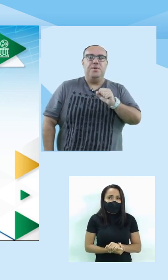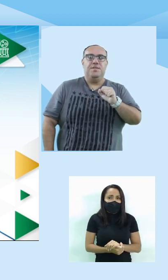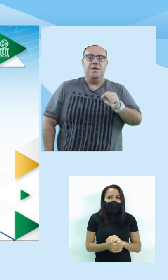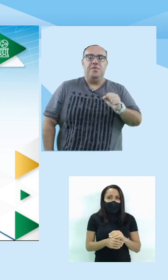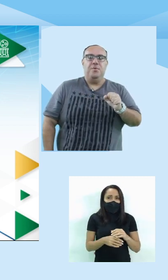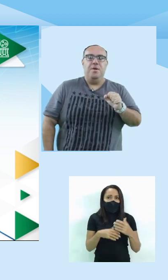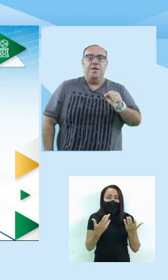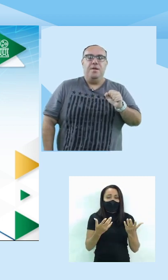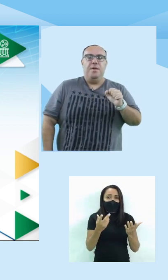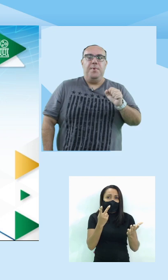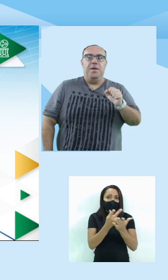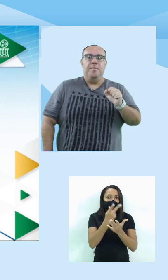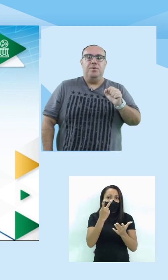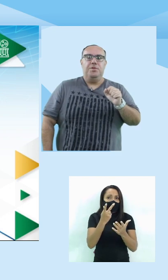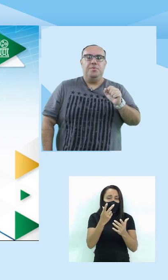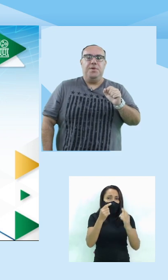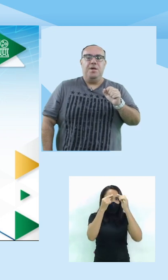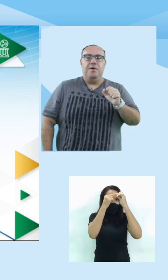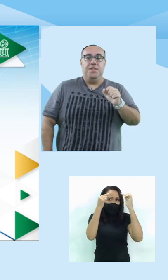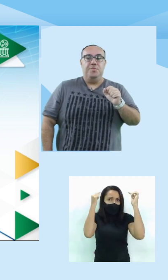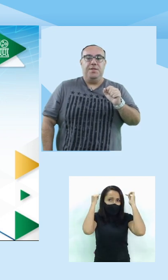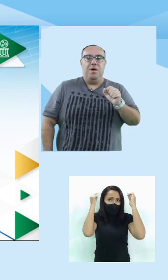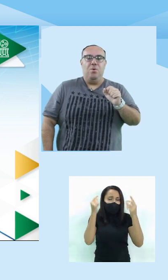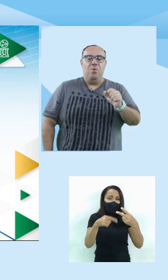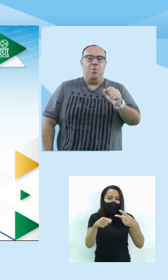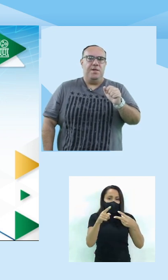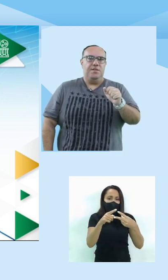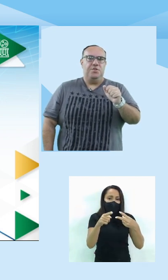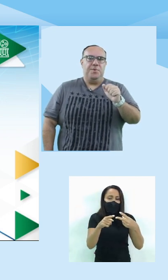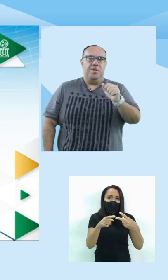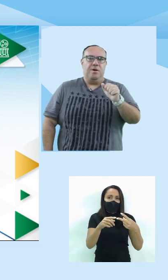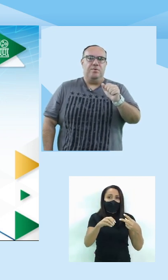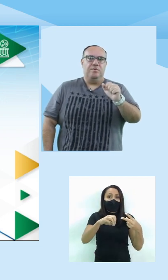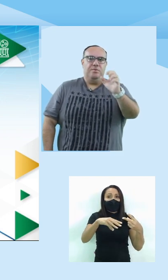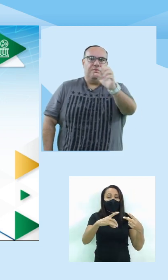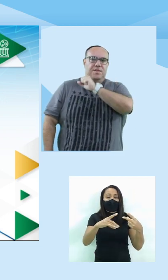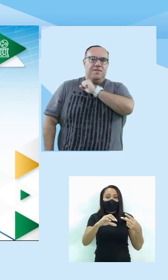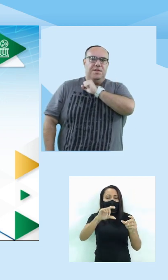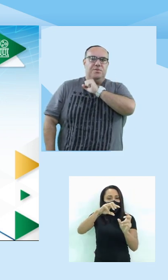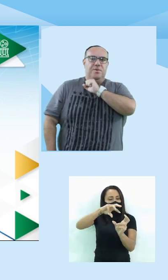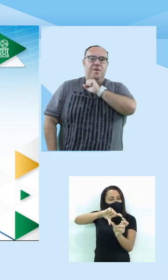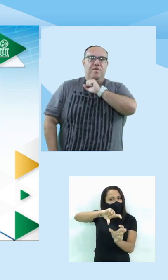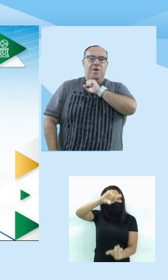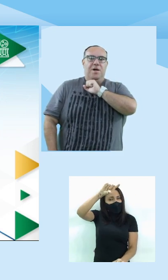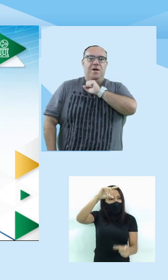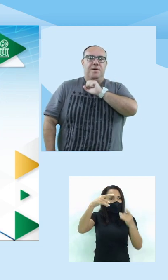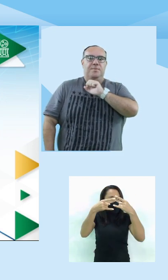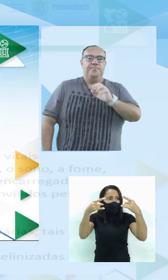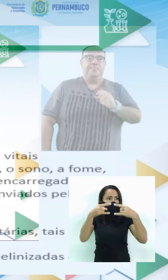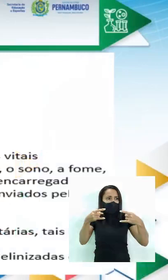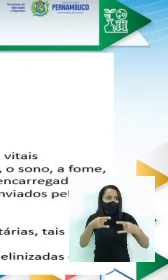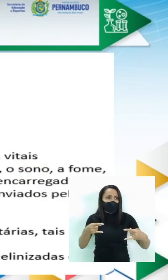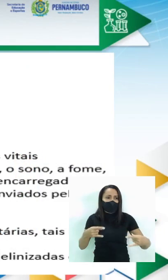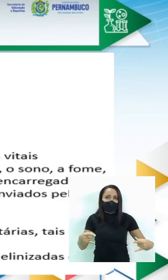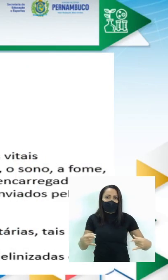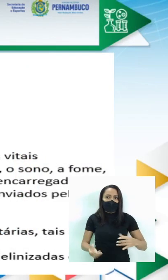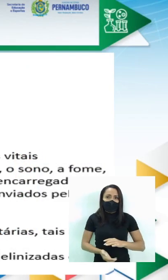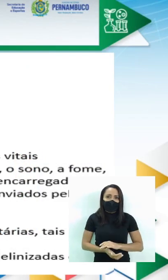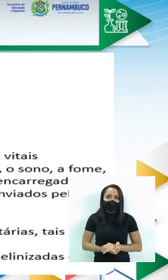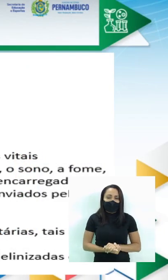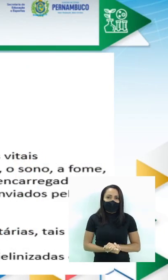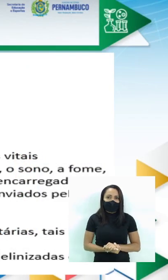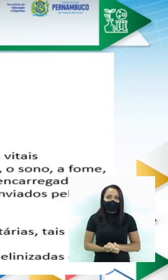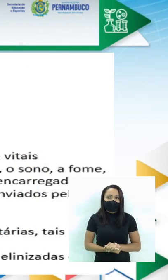pelo encéfalo e pela medula espinal ou espinhal, tá certo? Vamos lá.